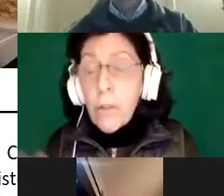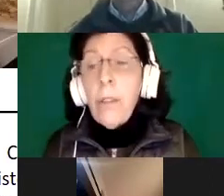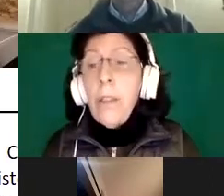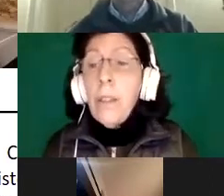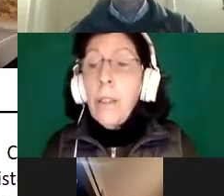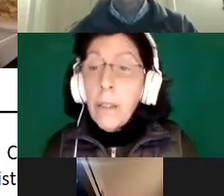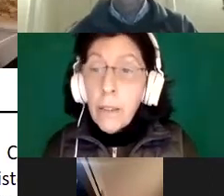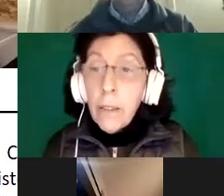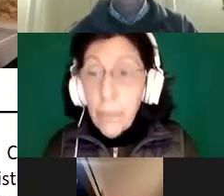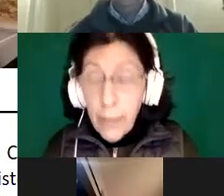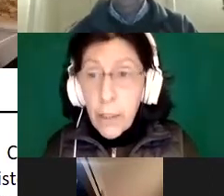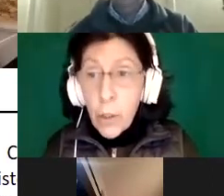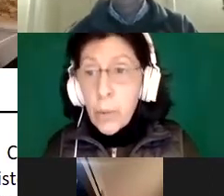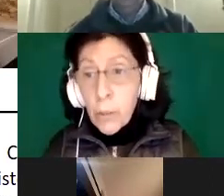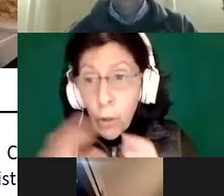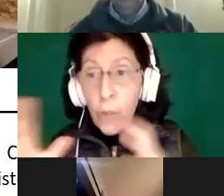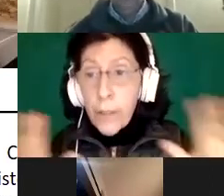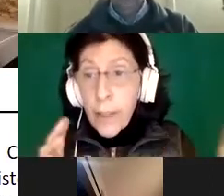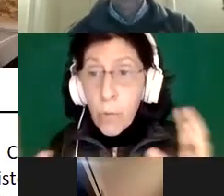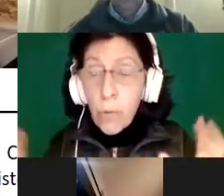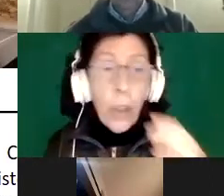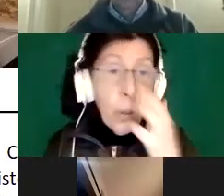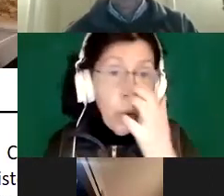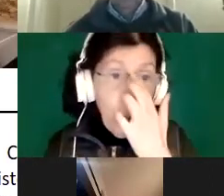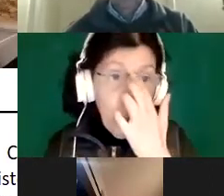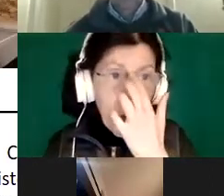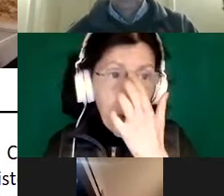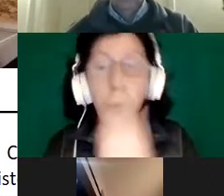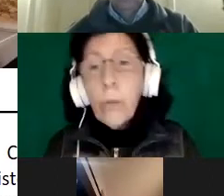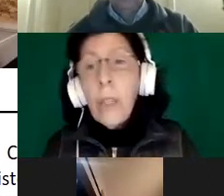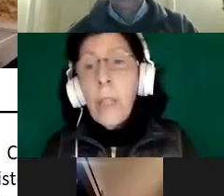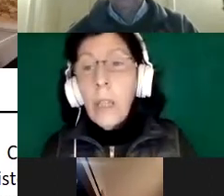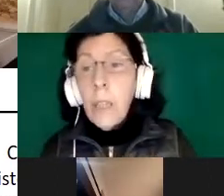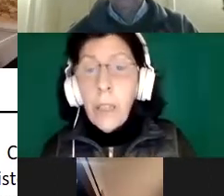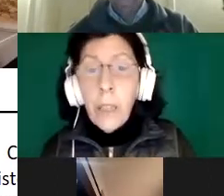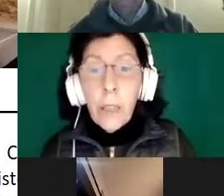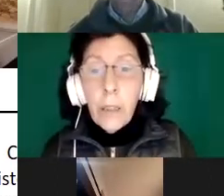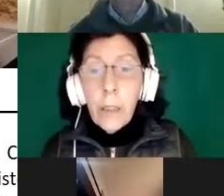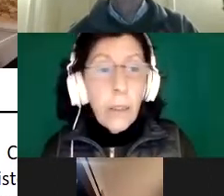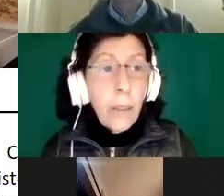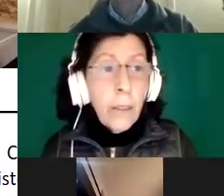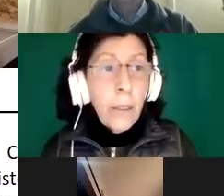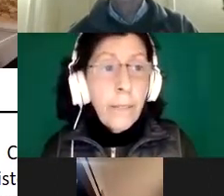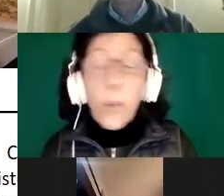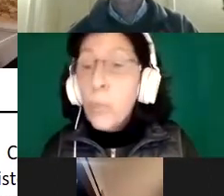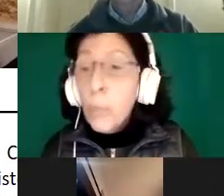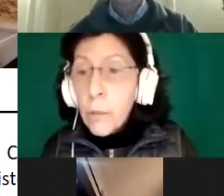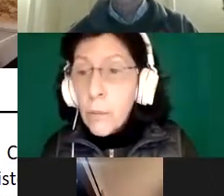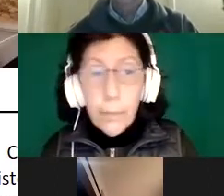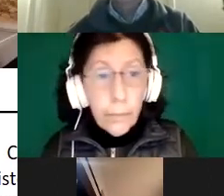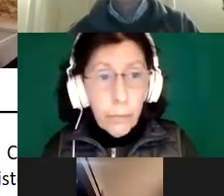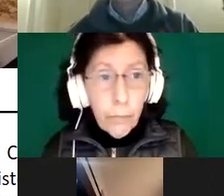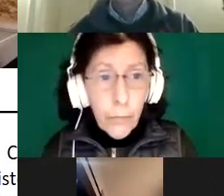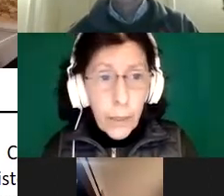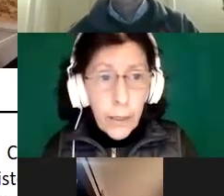explorações várias, portanto, que nós fizemos sobre o convento e neste